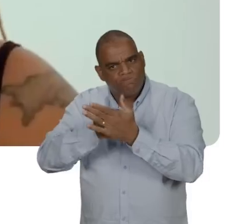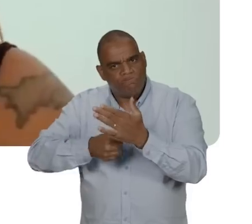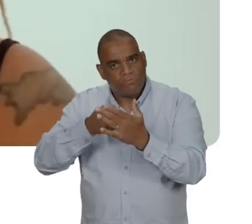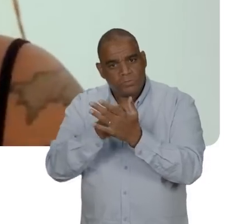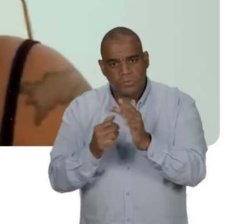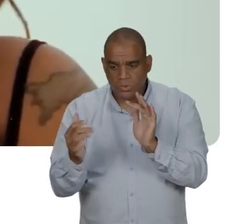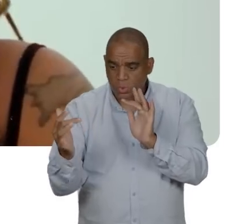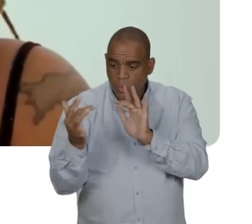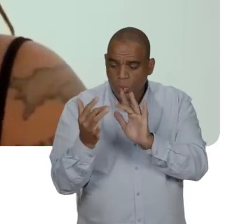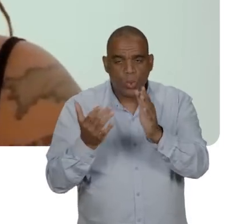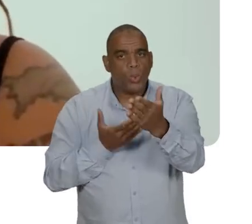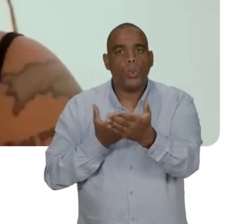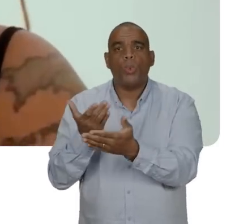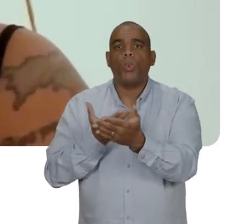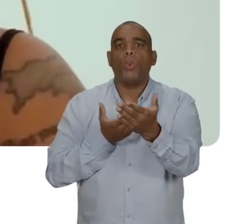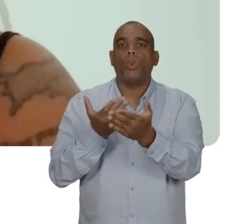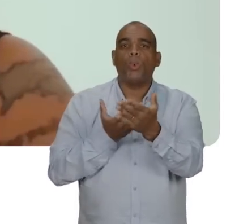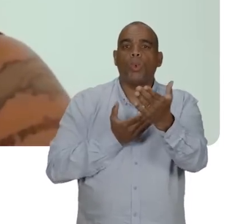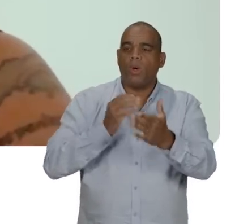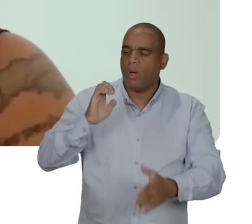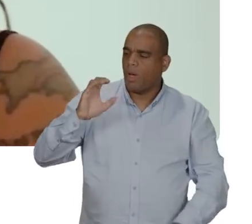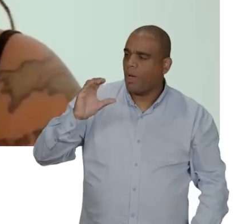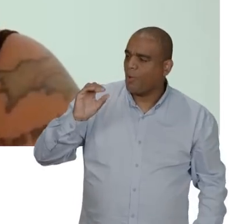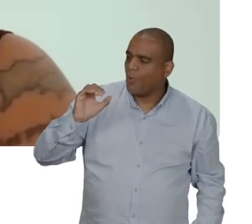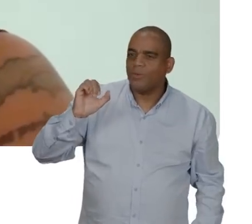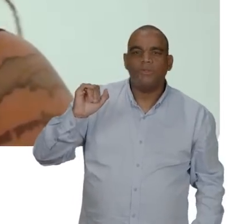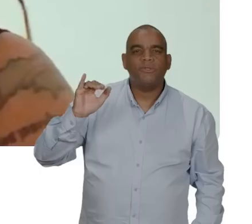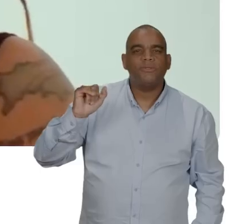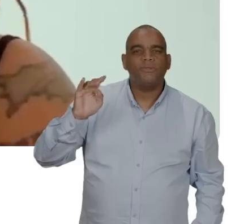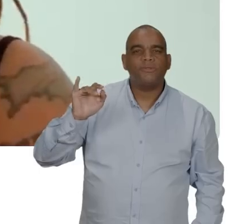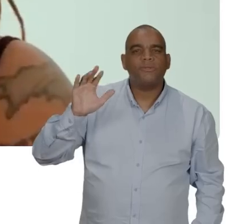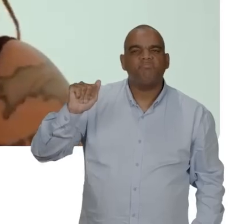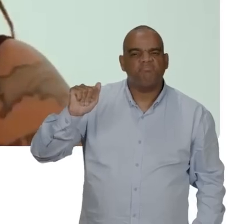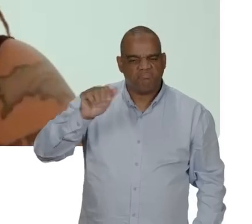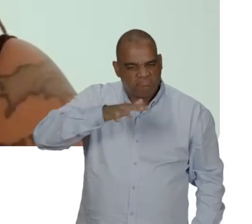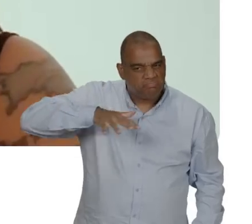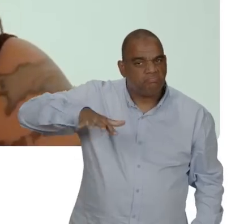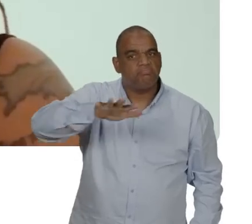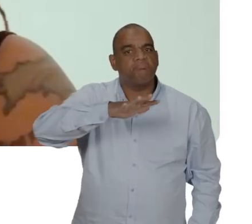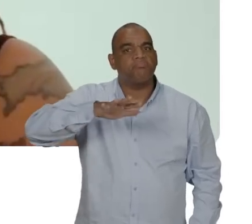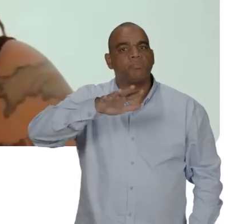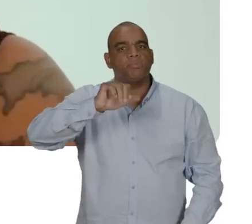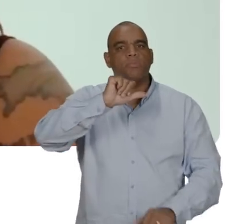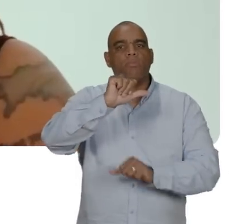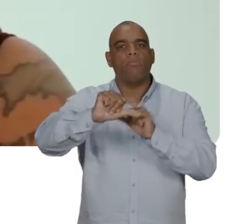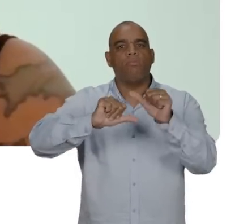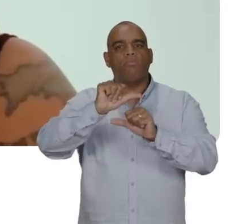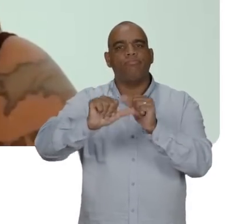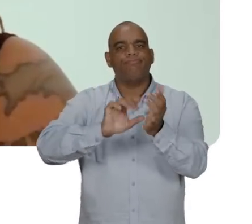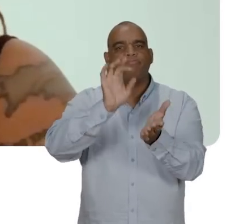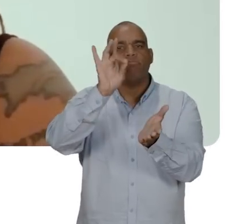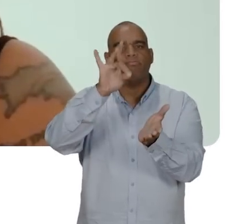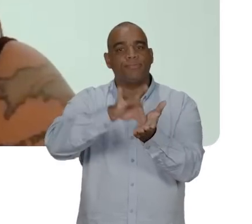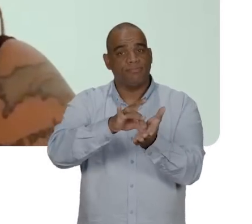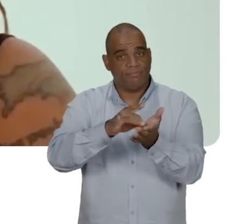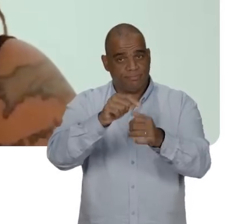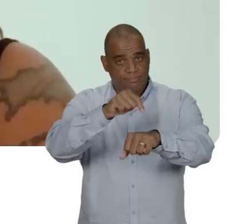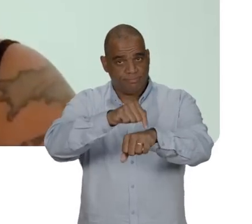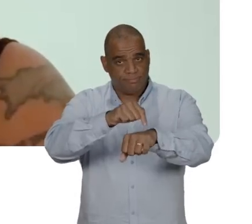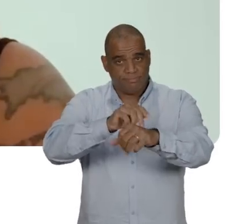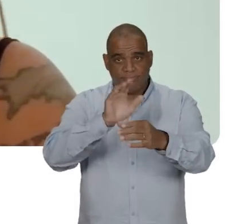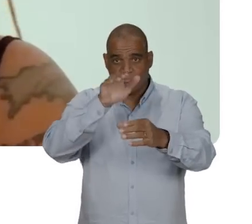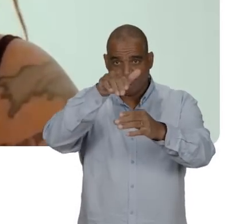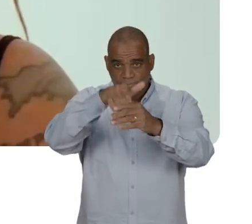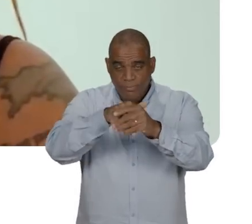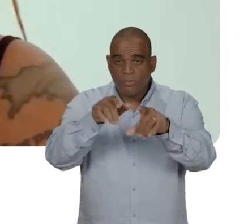estamos construindo essa rede, esse ecossistema, junto com outras organizações, para que a gente possa ter uma mudança